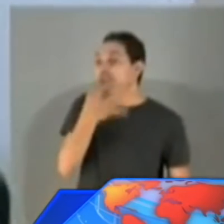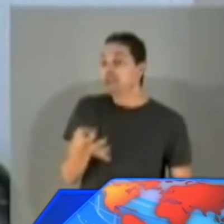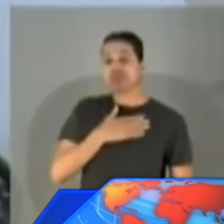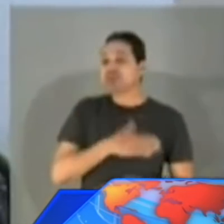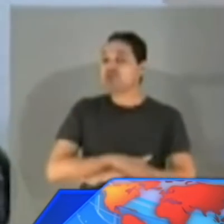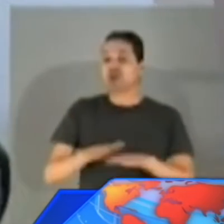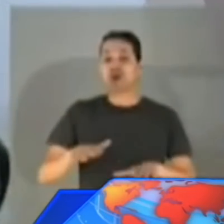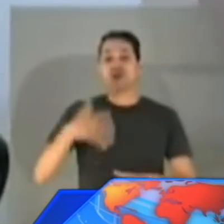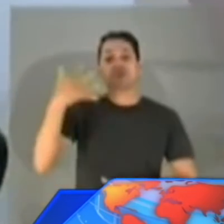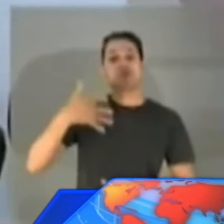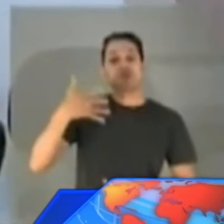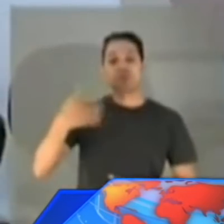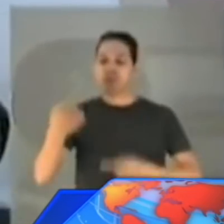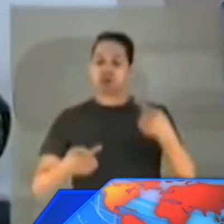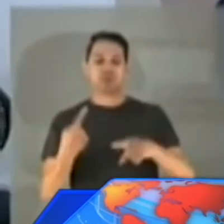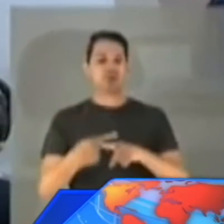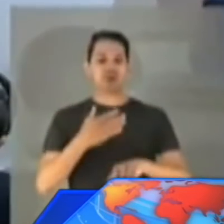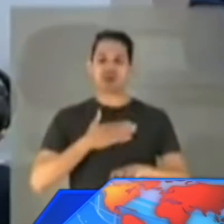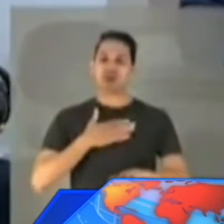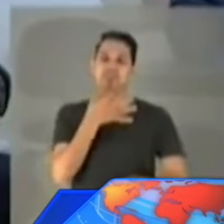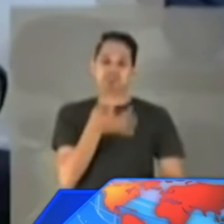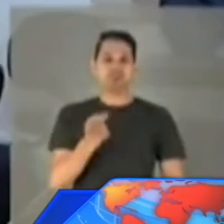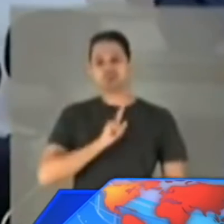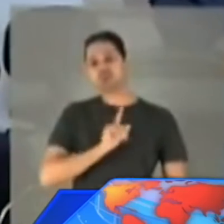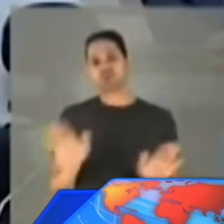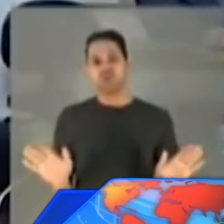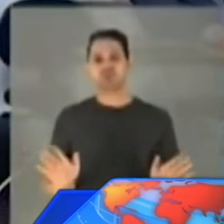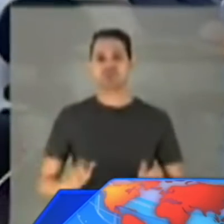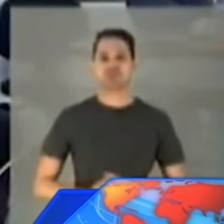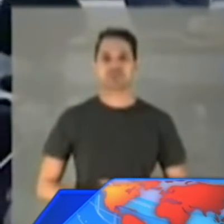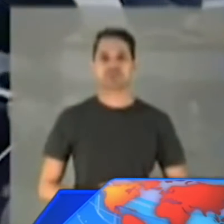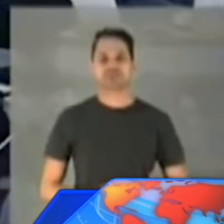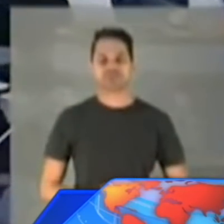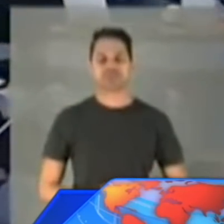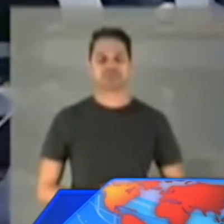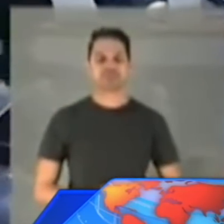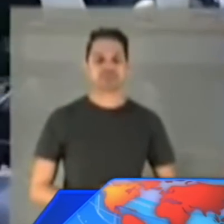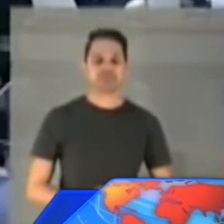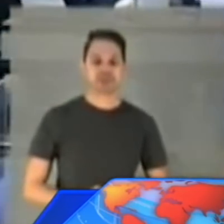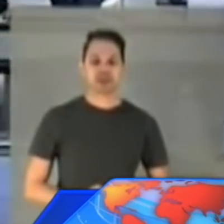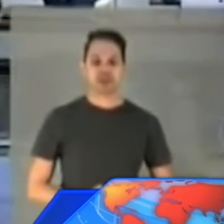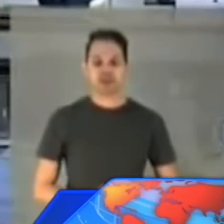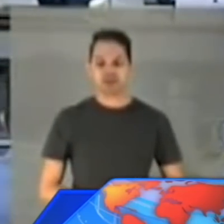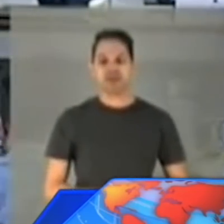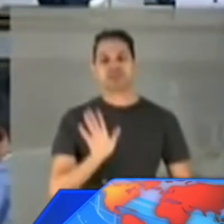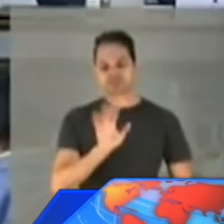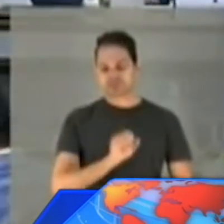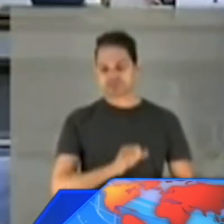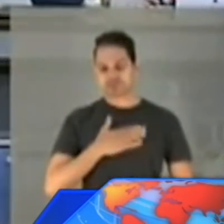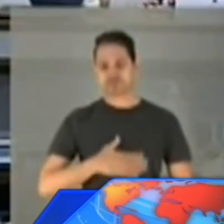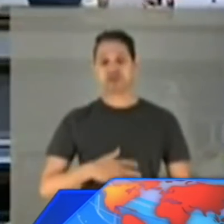Osmar Terra. Ele diz que estava otimista no começo da pandemia, achando que logo iria acabar, mas não contava com o surgimento de